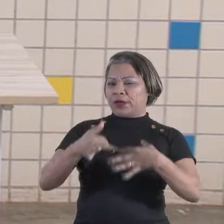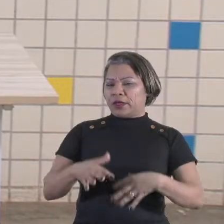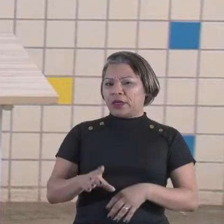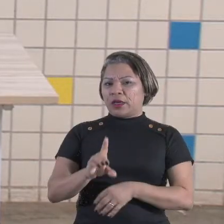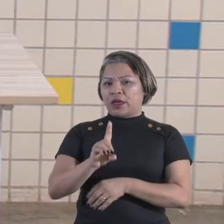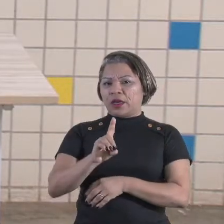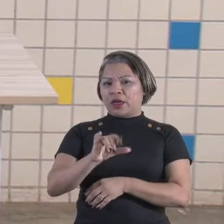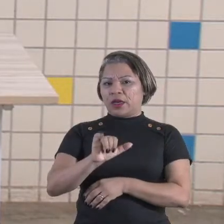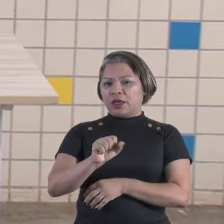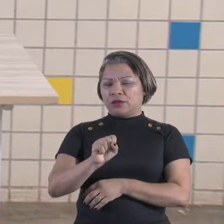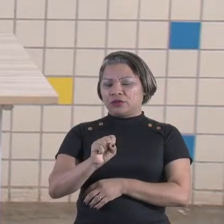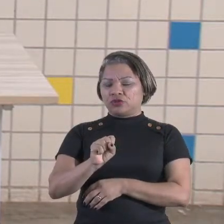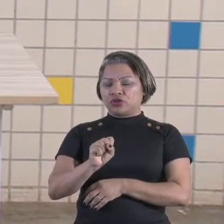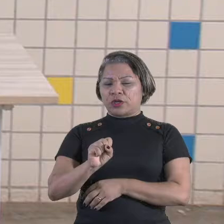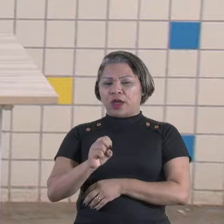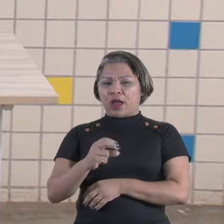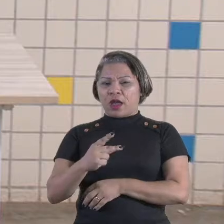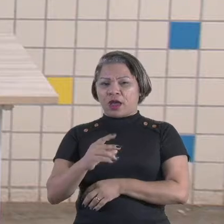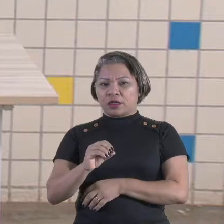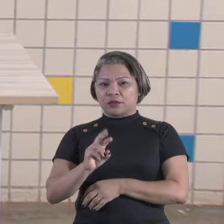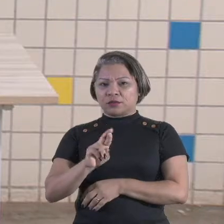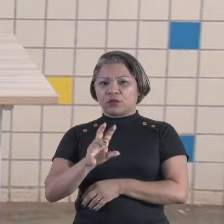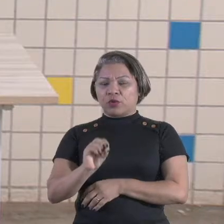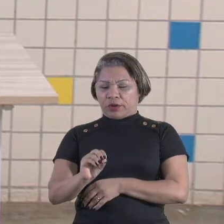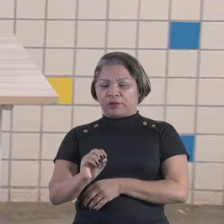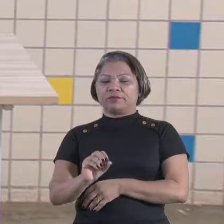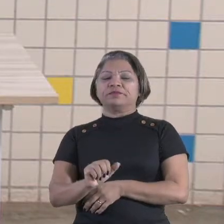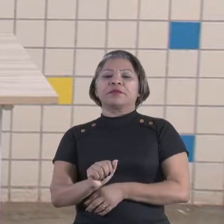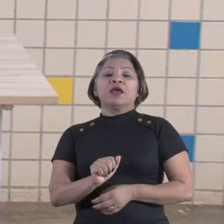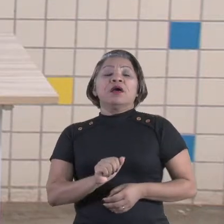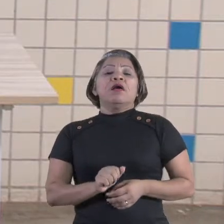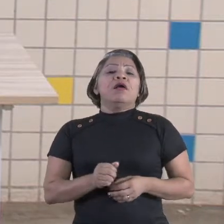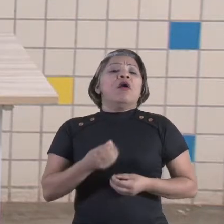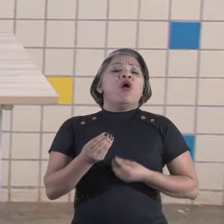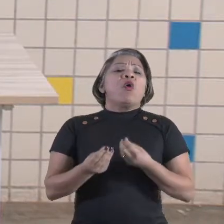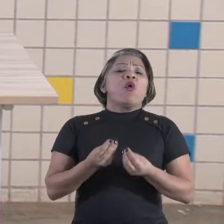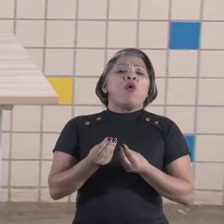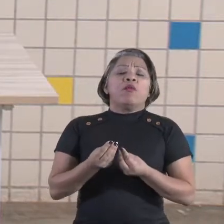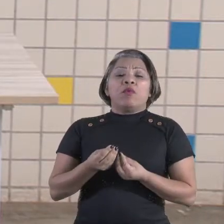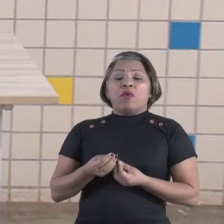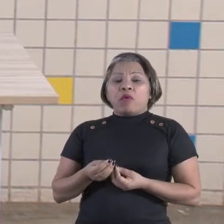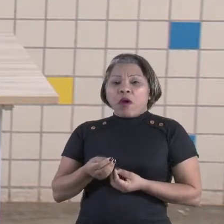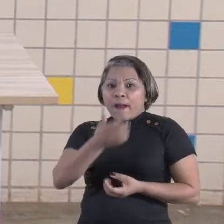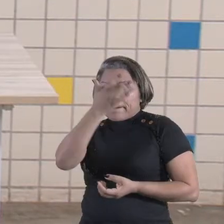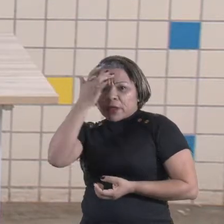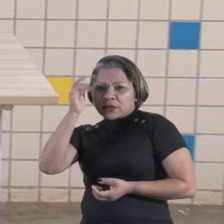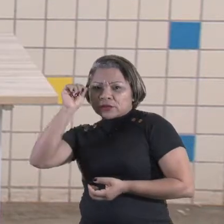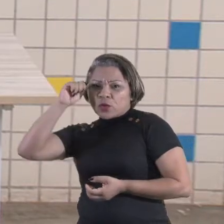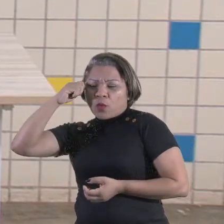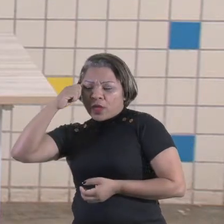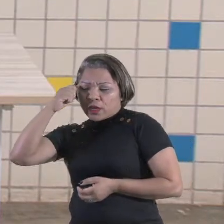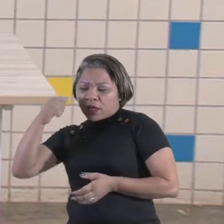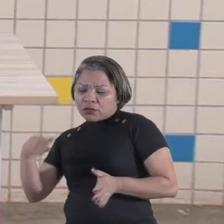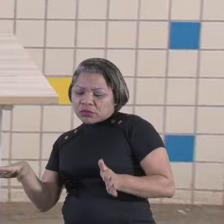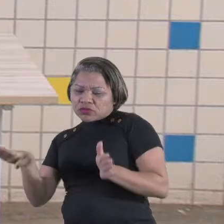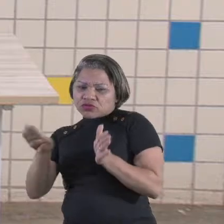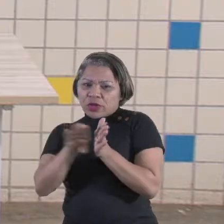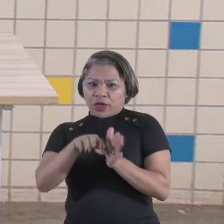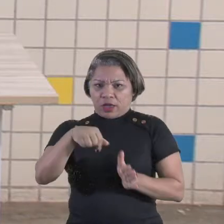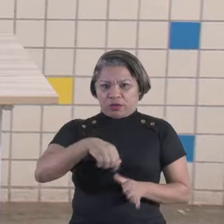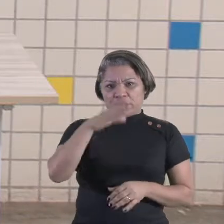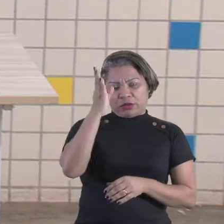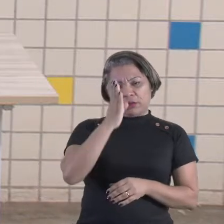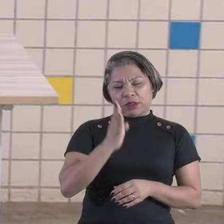saída dos africanos da África vindo para o Brasil. Falamos também, em nossa última aula, das